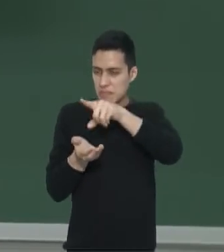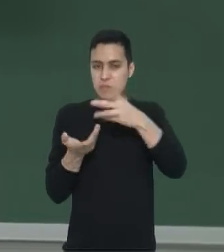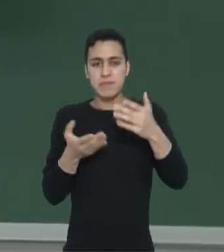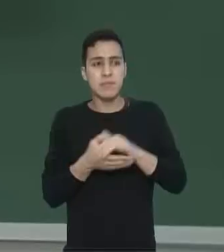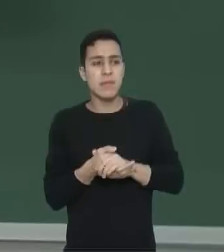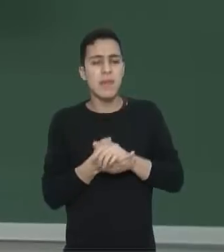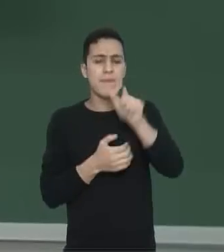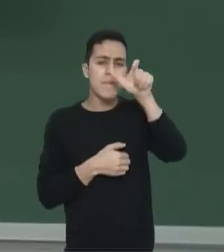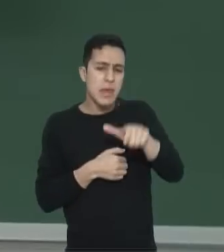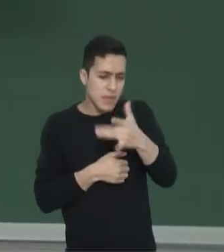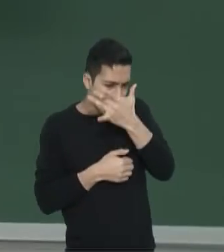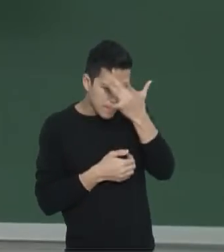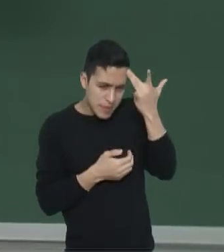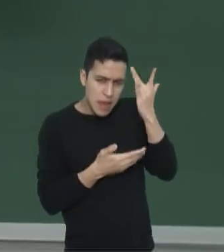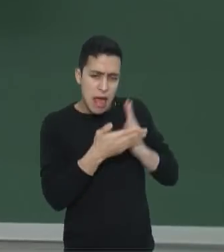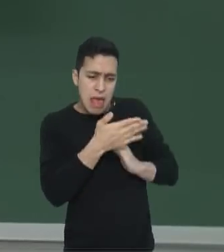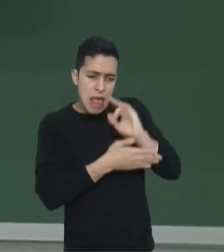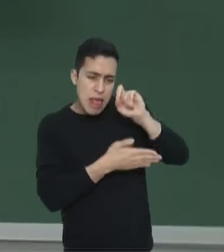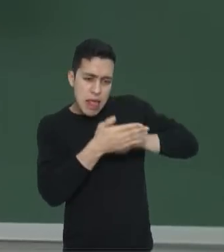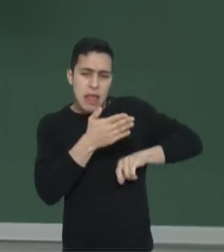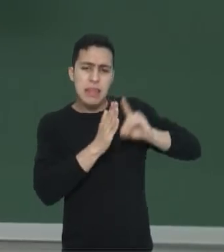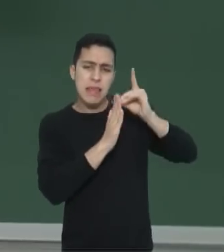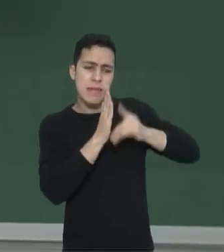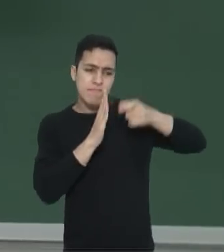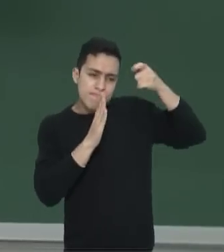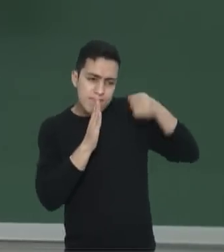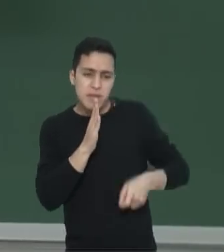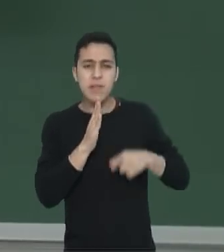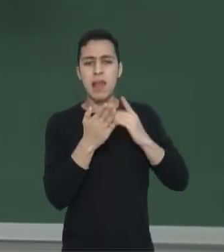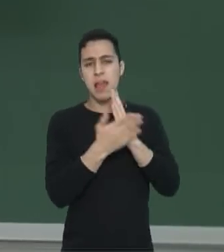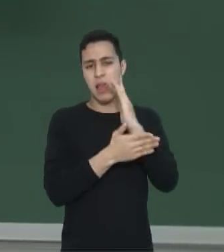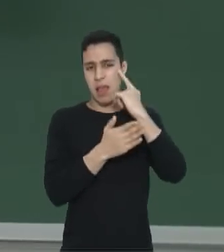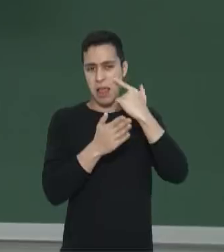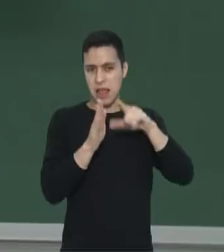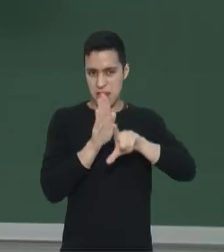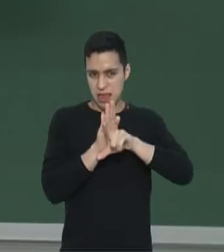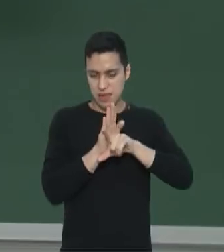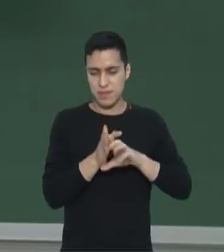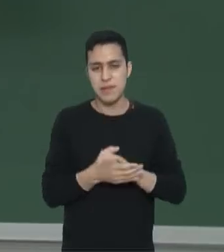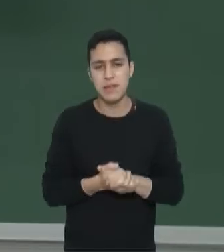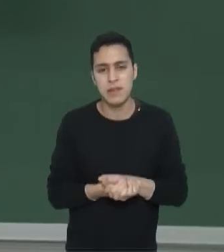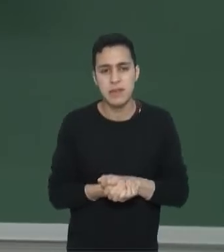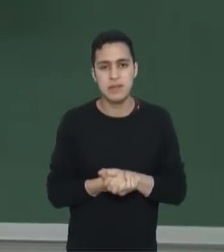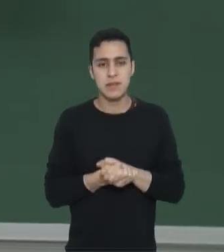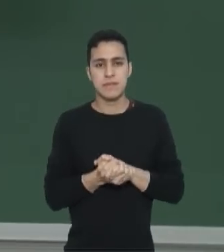que decretaram e que sancionaram, que aprovaram essa lei em questão.